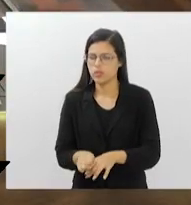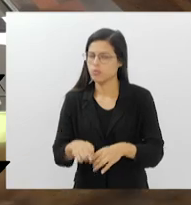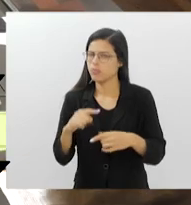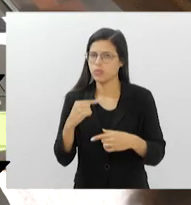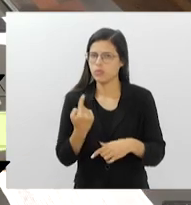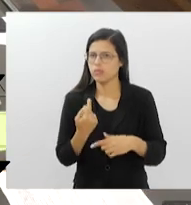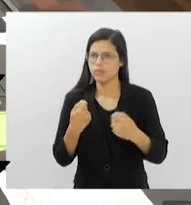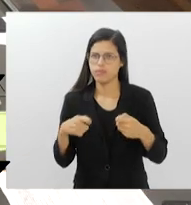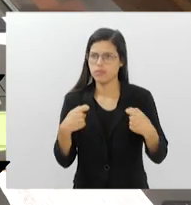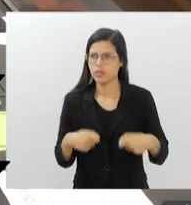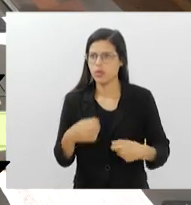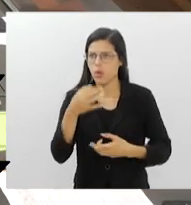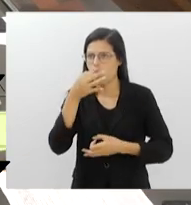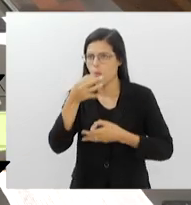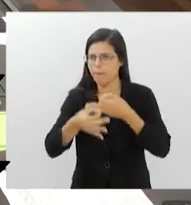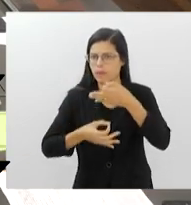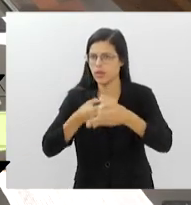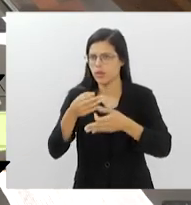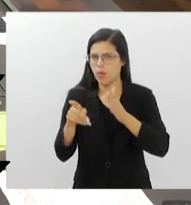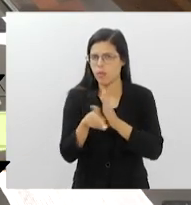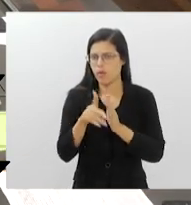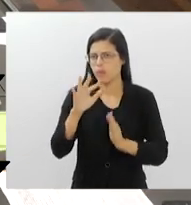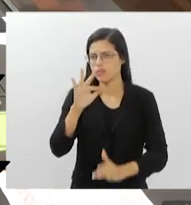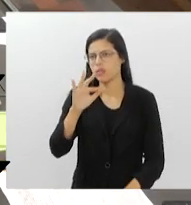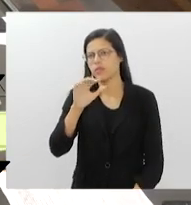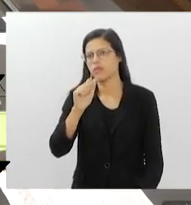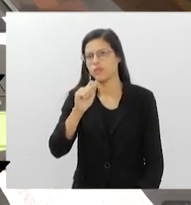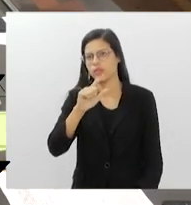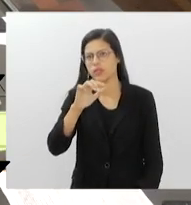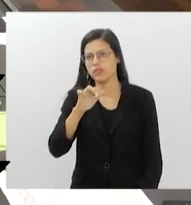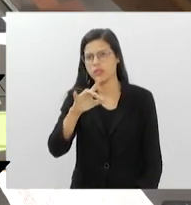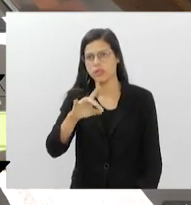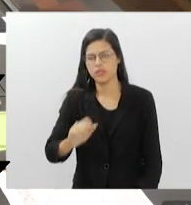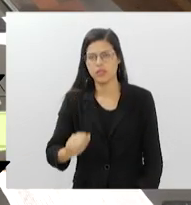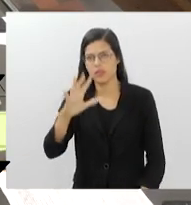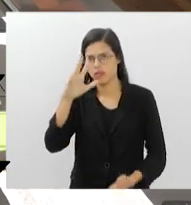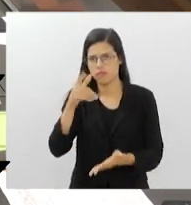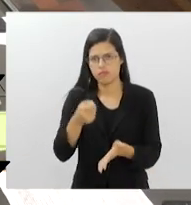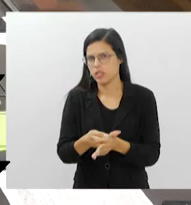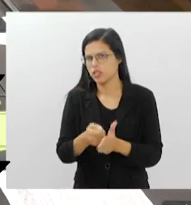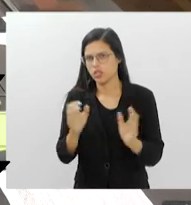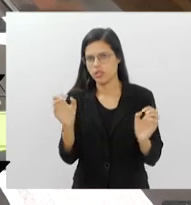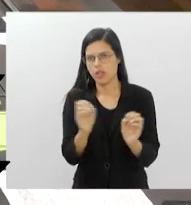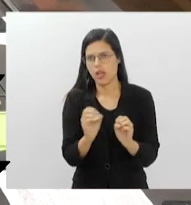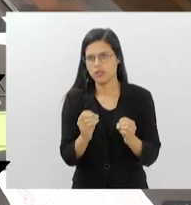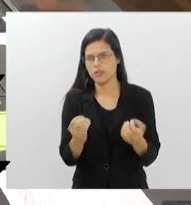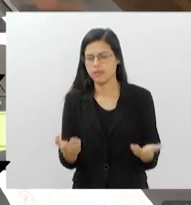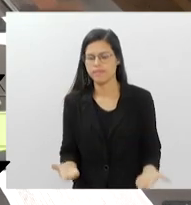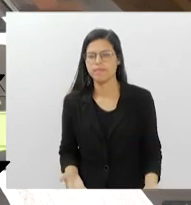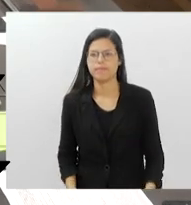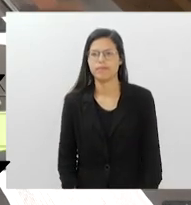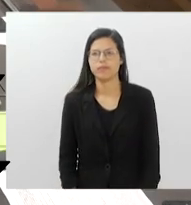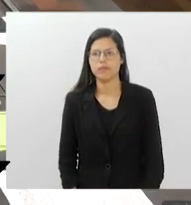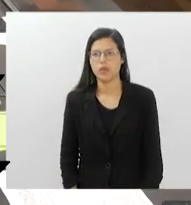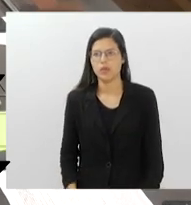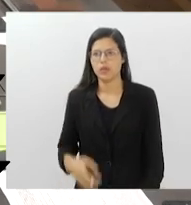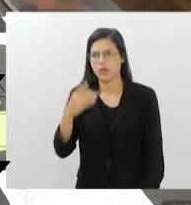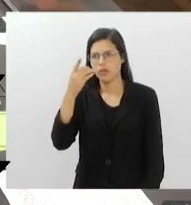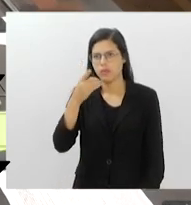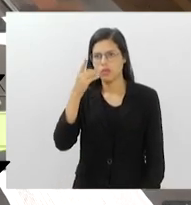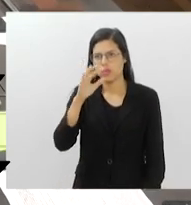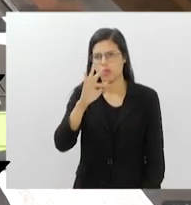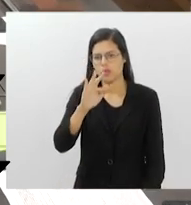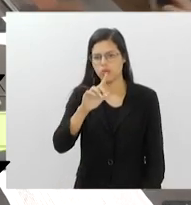precisa de opinião da fazenda para deliberar absolutamente nada aqui muito menos sobre a constitucionalidade deputado ser